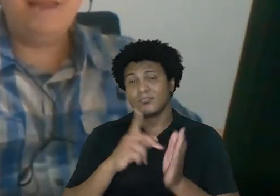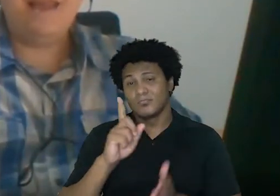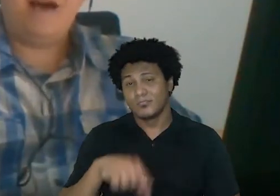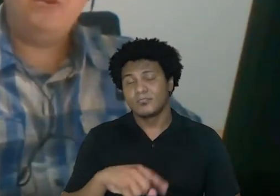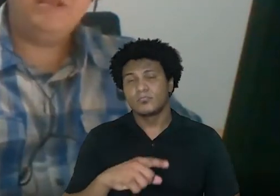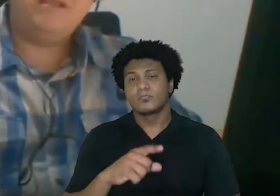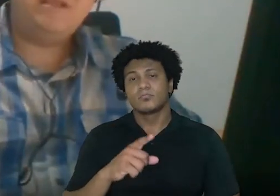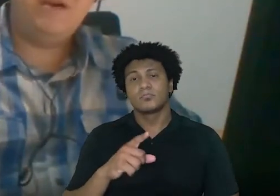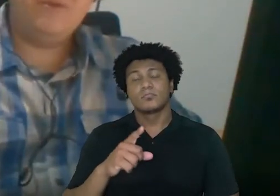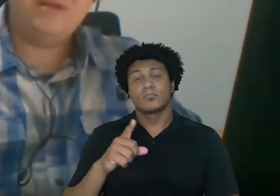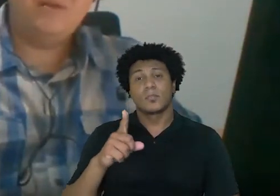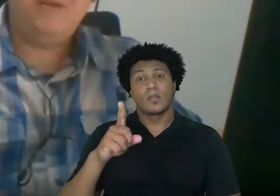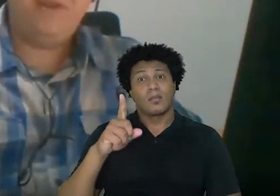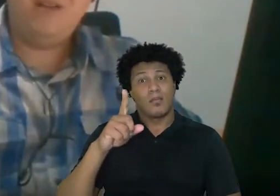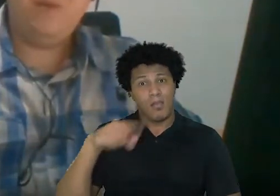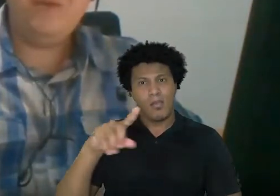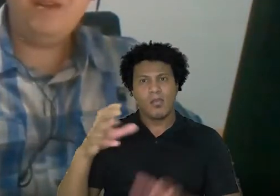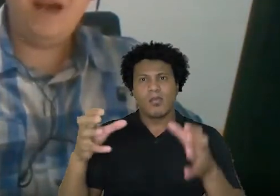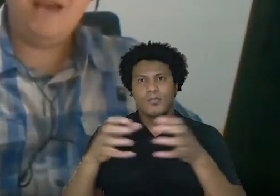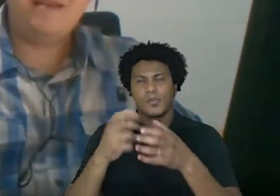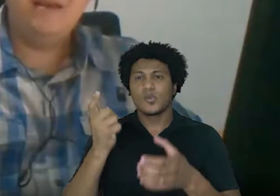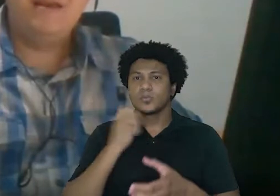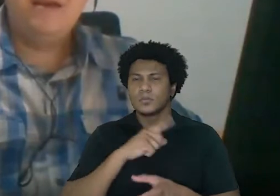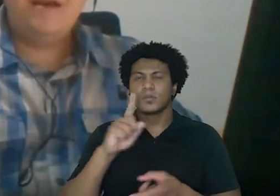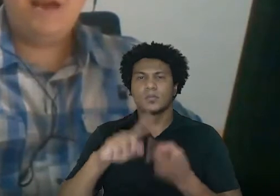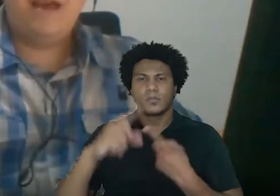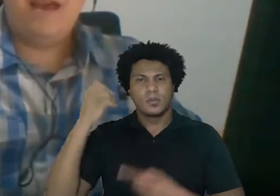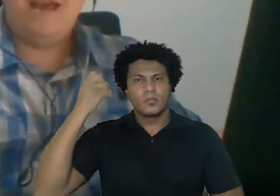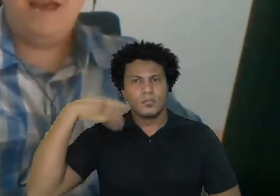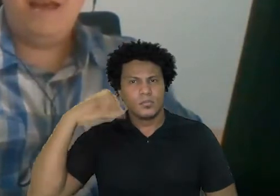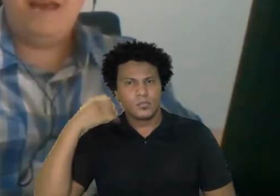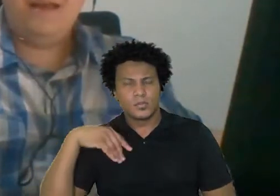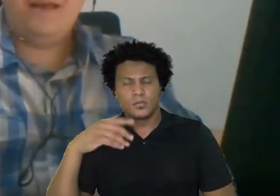profissionais da audiodescrição, são de fato profissionais.